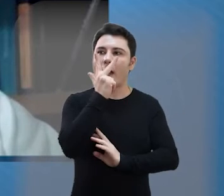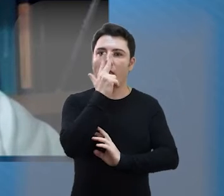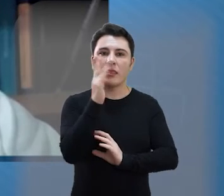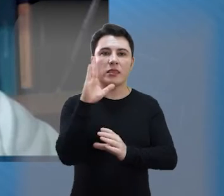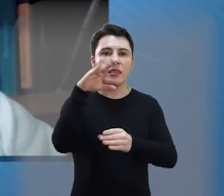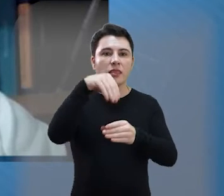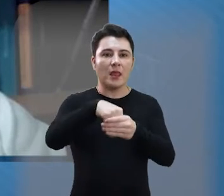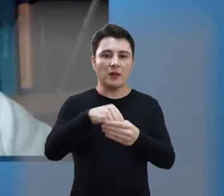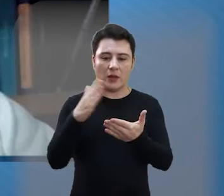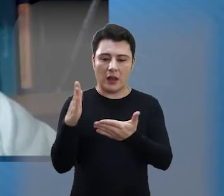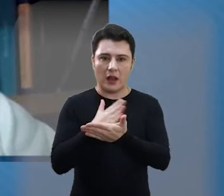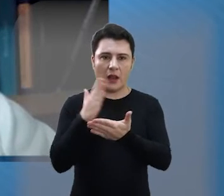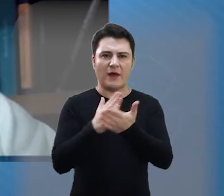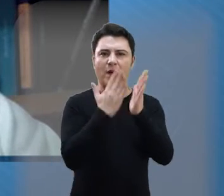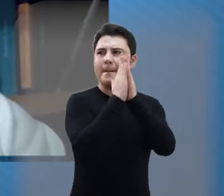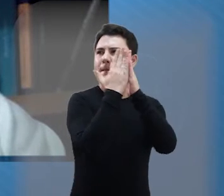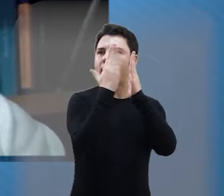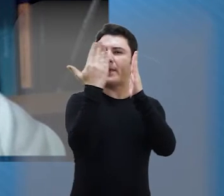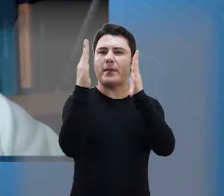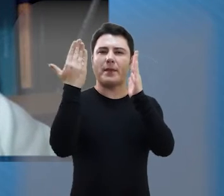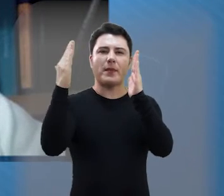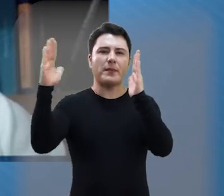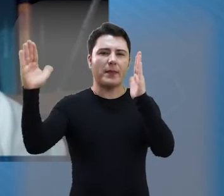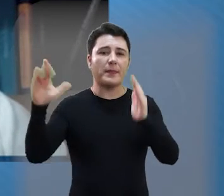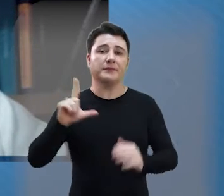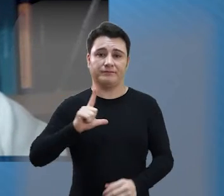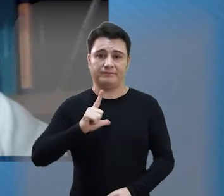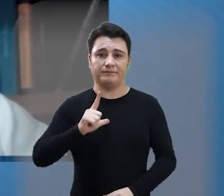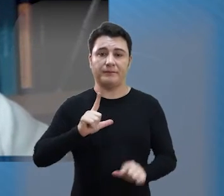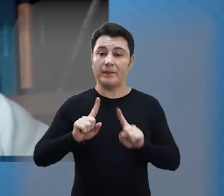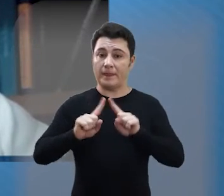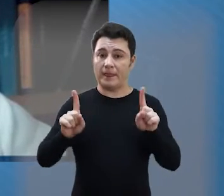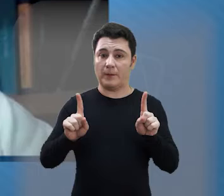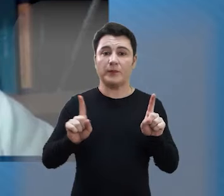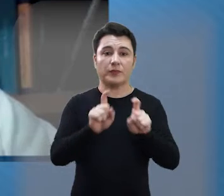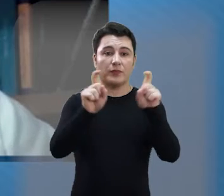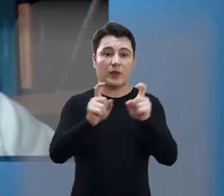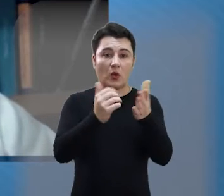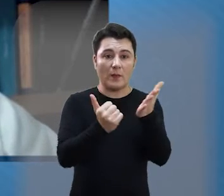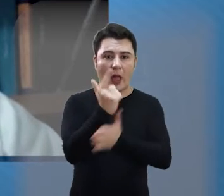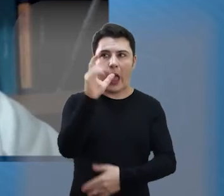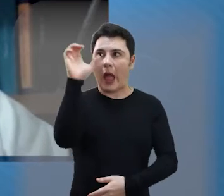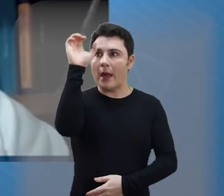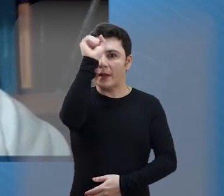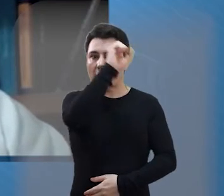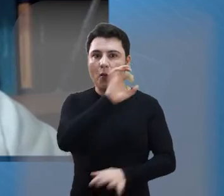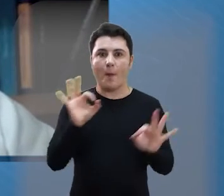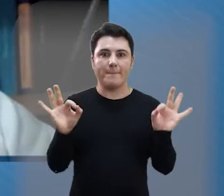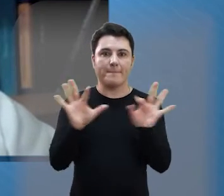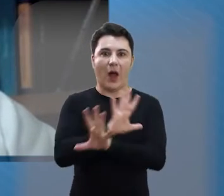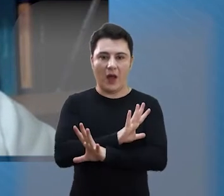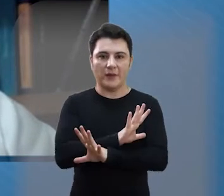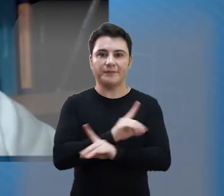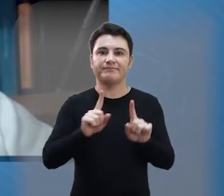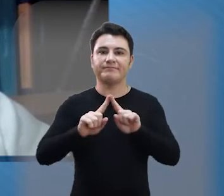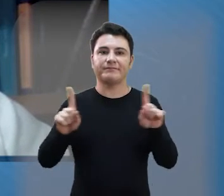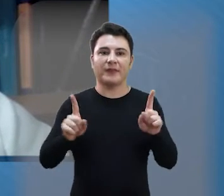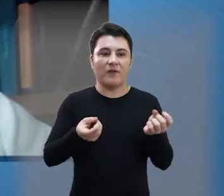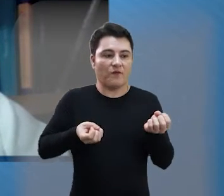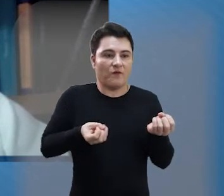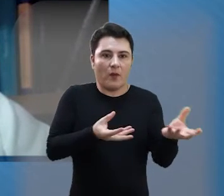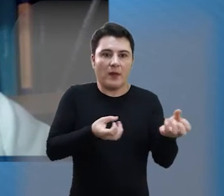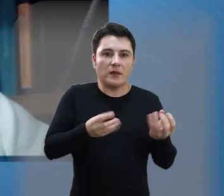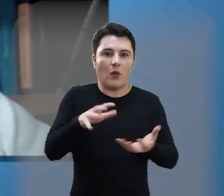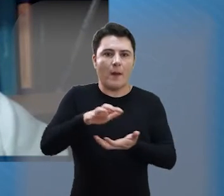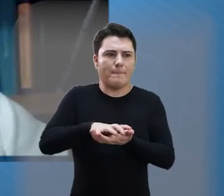gigantesca. Nós compramos, quando a gente comprou o computador, quando a gente aprendeu a mexer com esse computador, nós